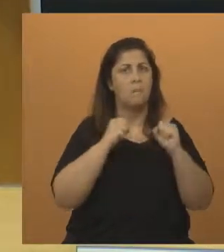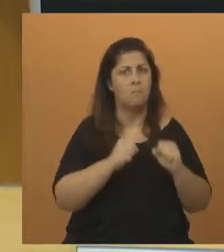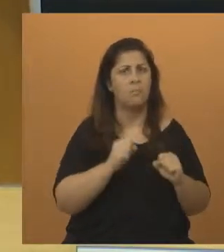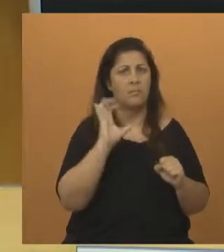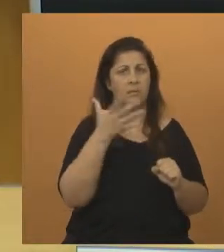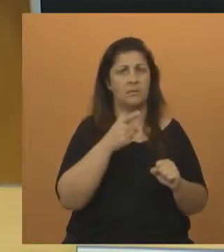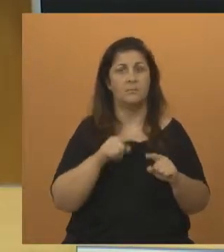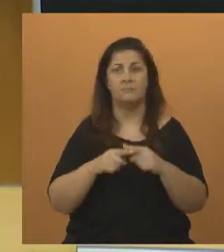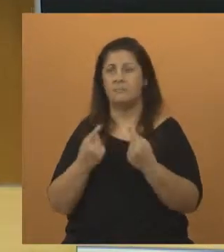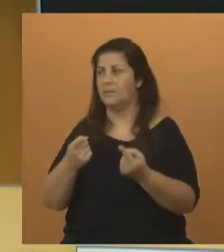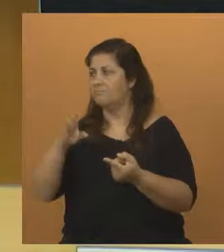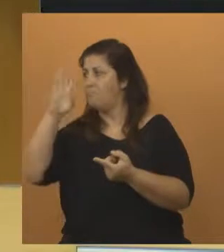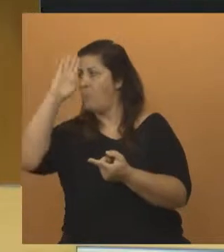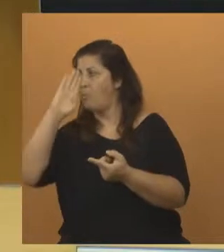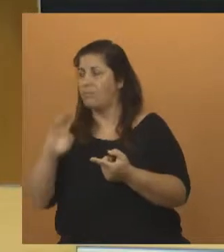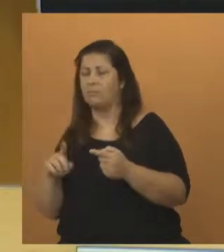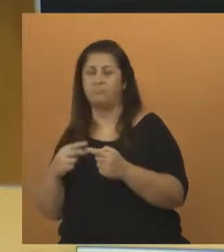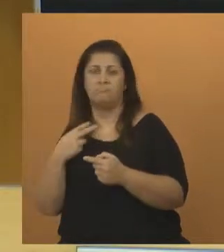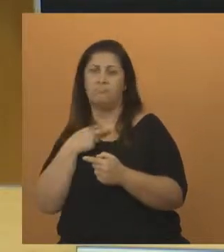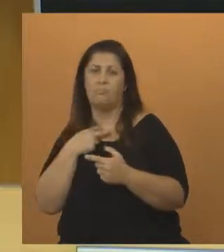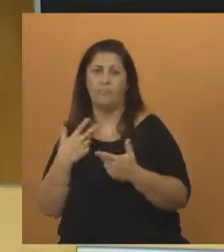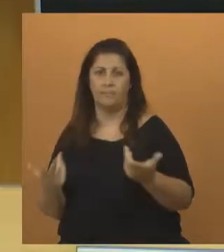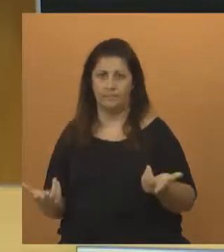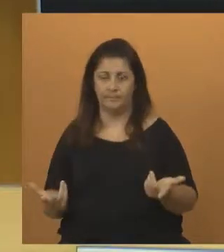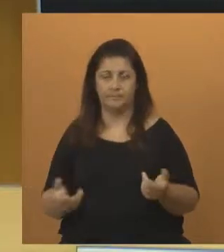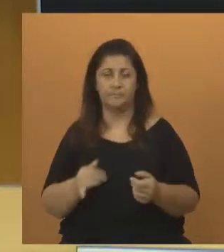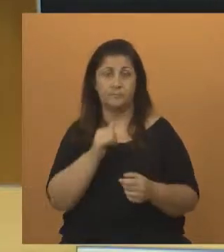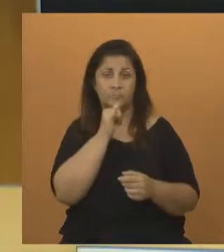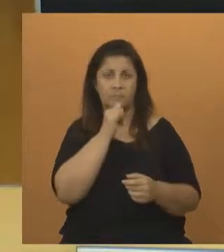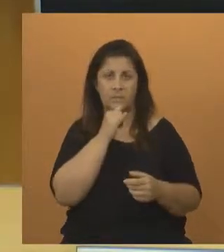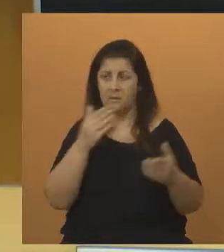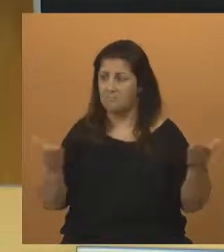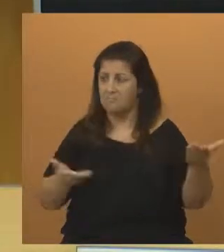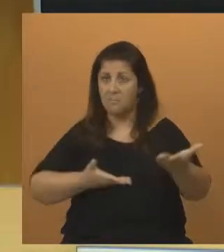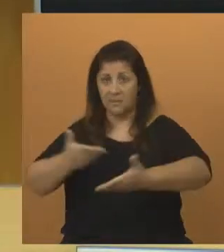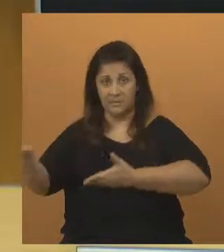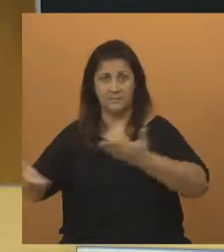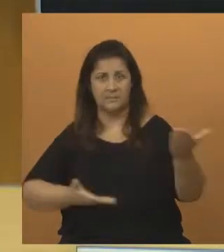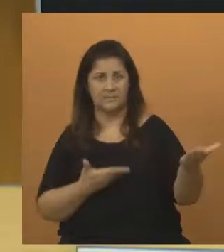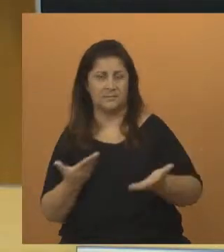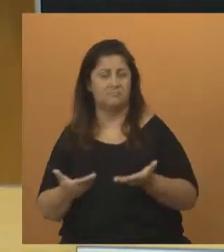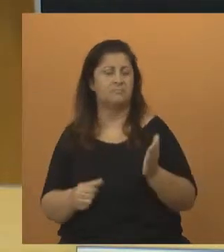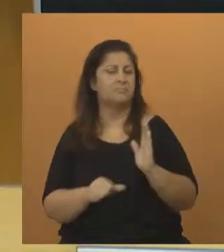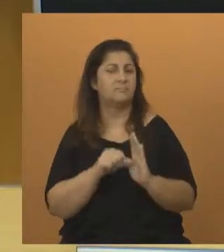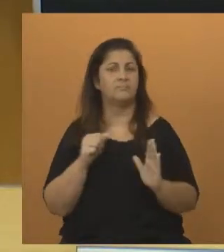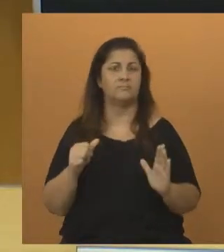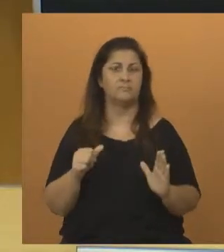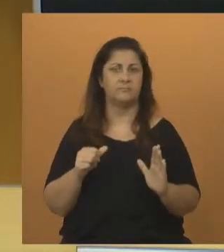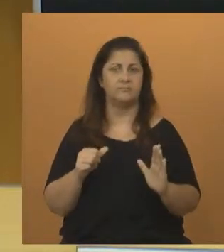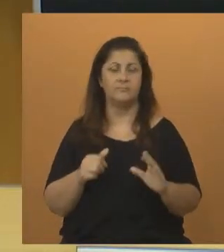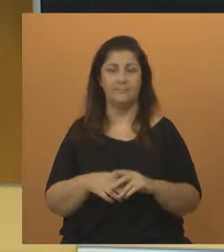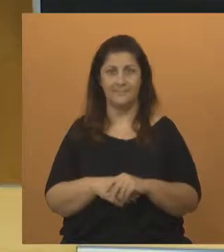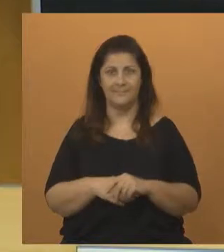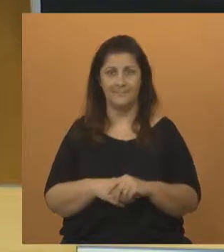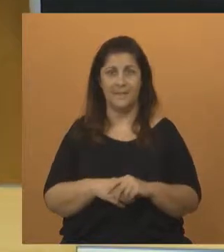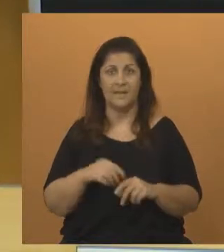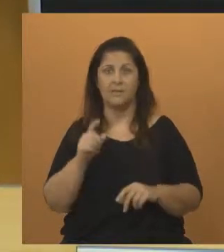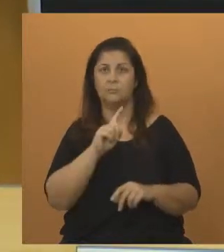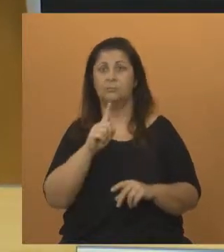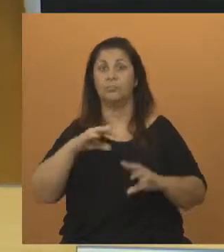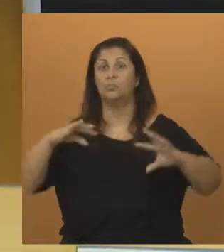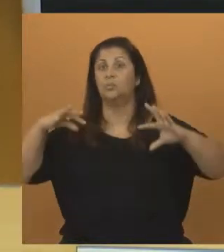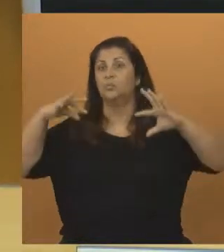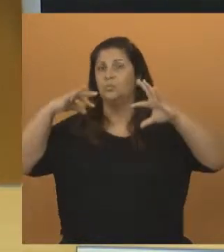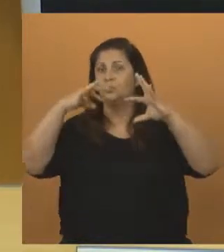acontecer. Por exemplo, nessa parceria aqui desse projeto. Primeiro, não vão ser todos